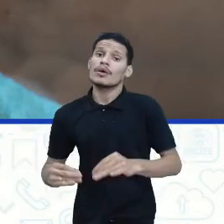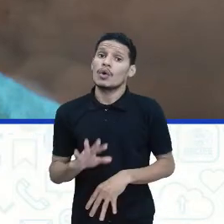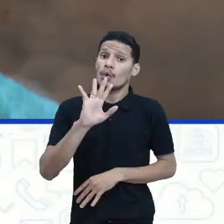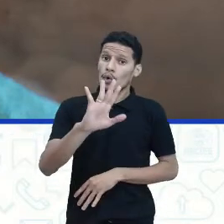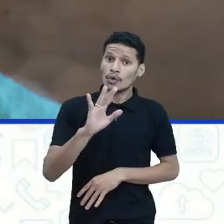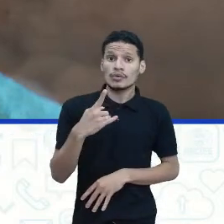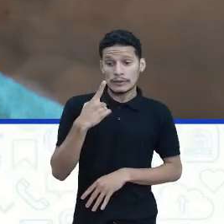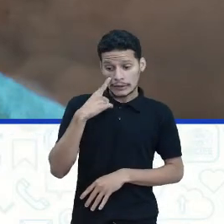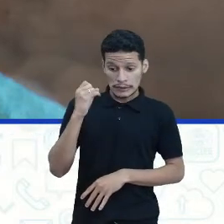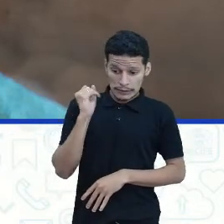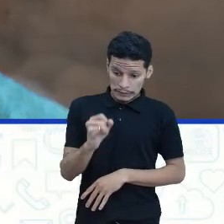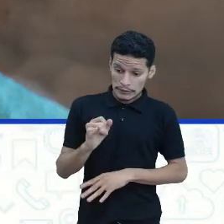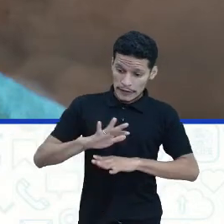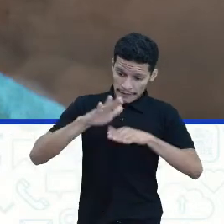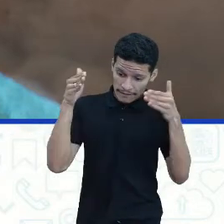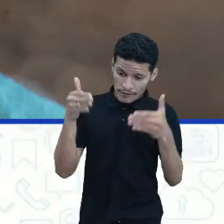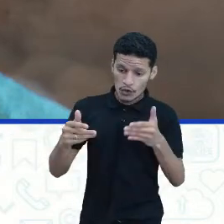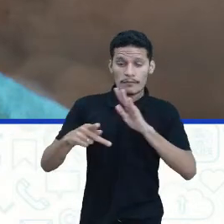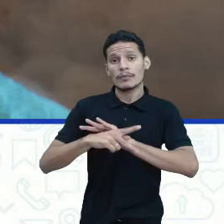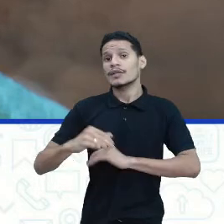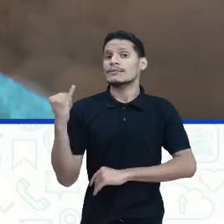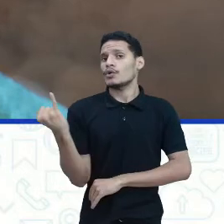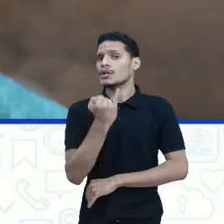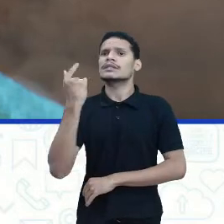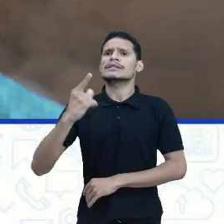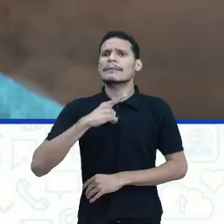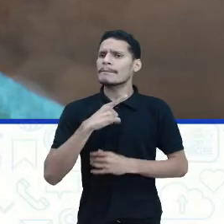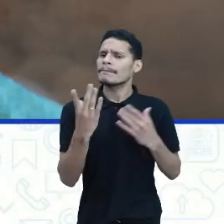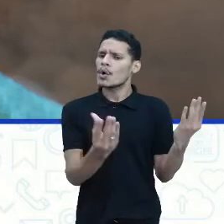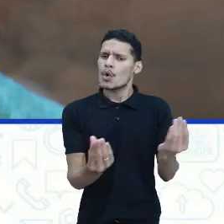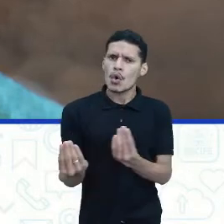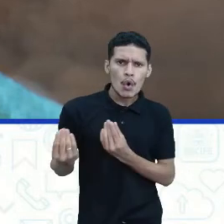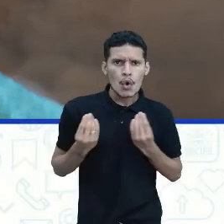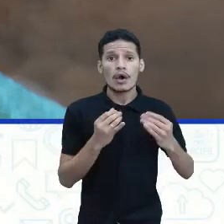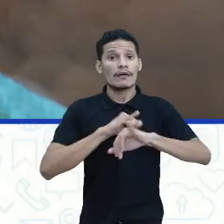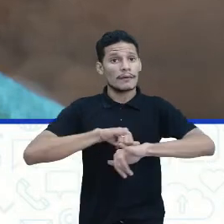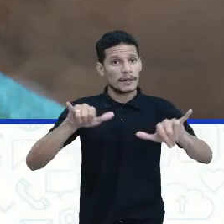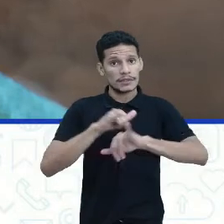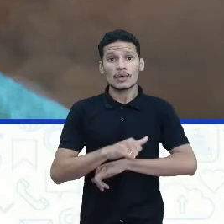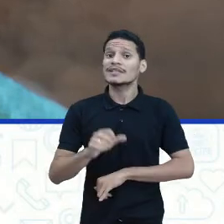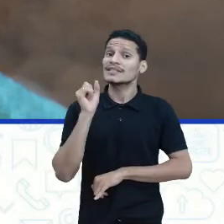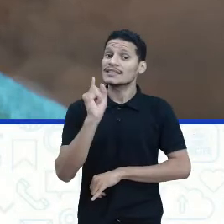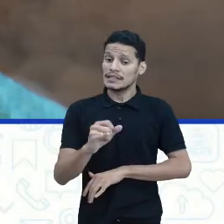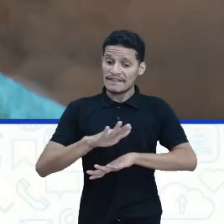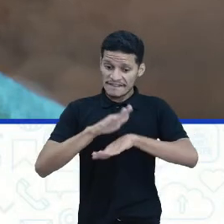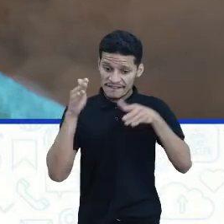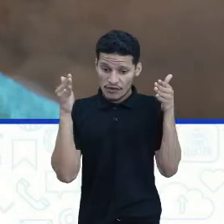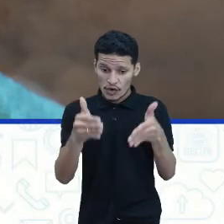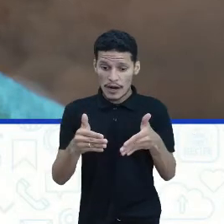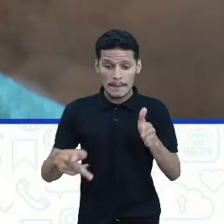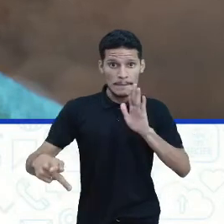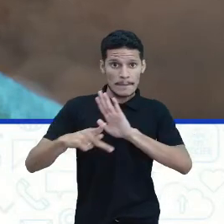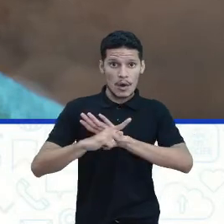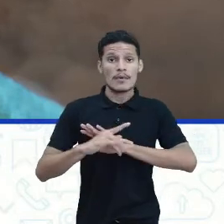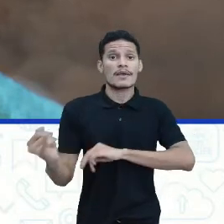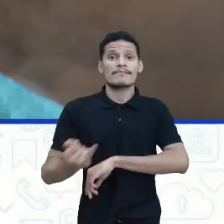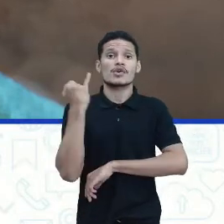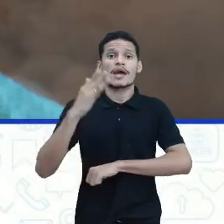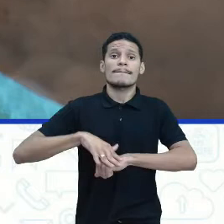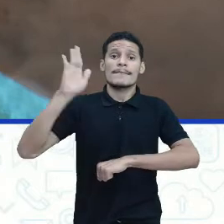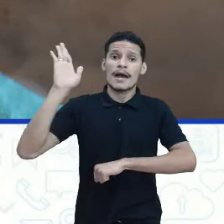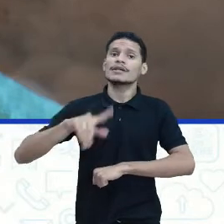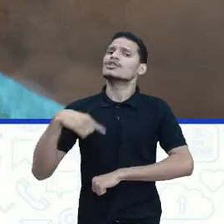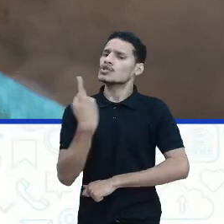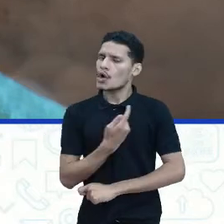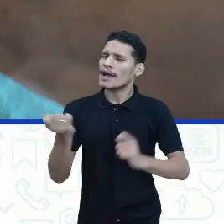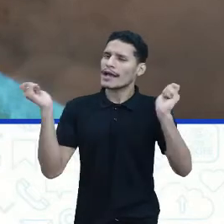mais importante, ela mandou muita informação aí. Mas se a gente focar no que é mais importante, talvez a gente consiga